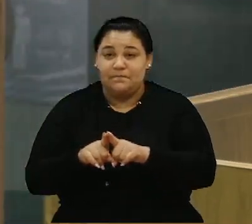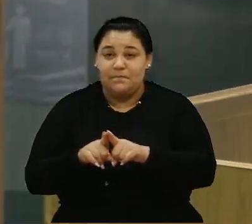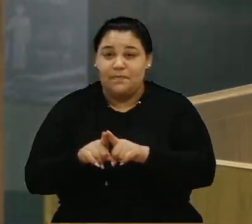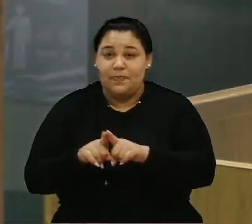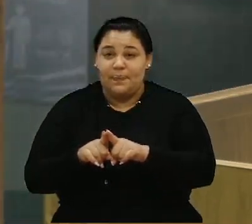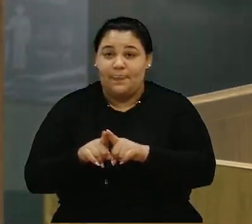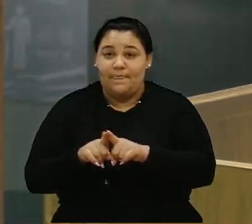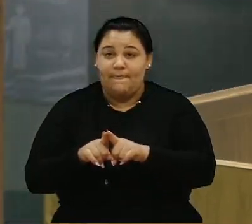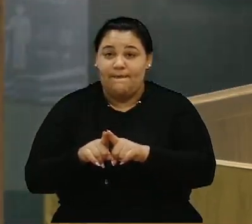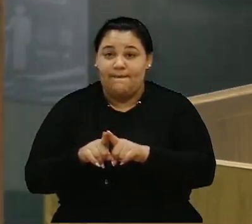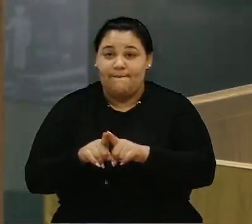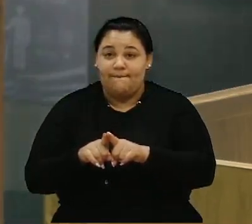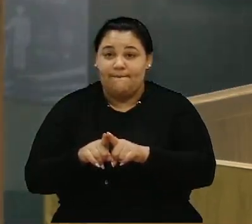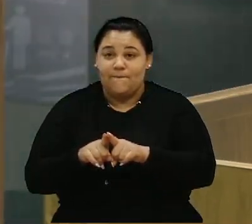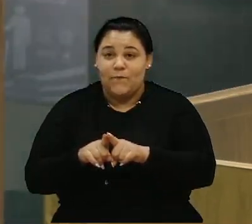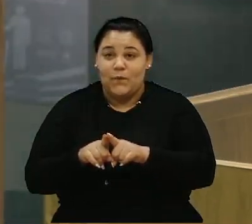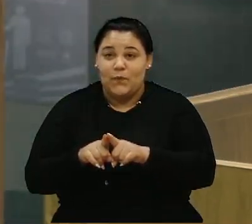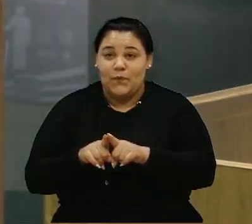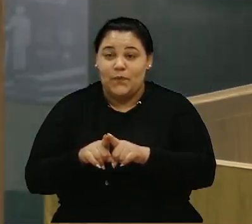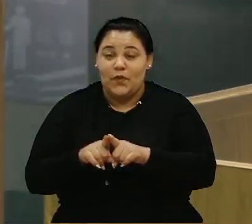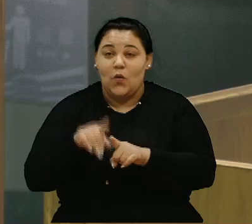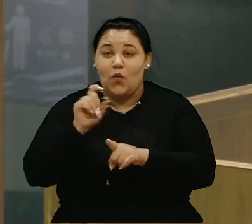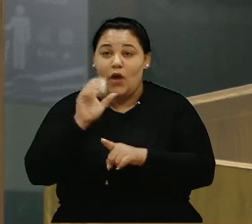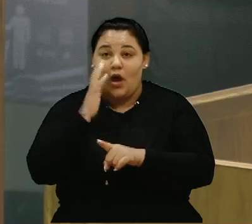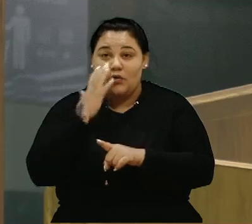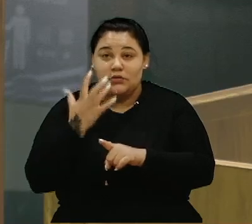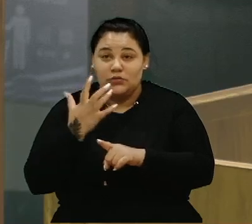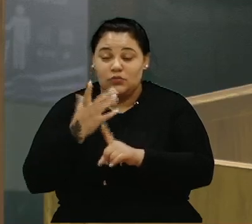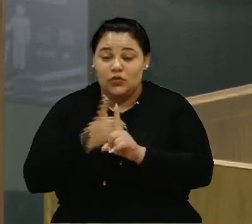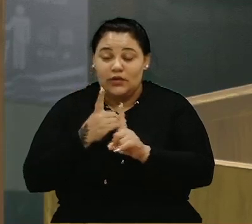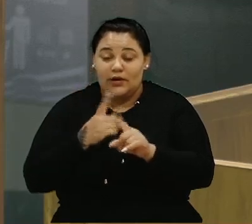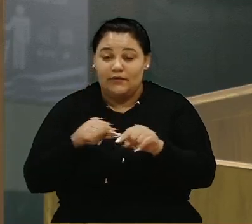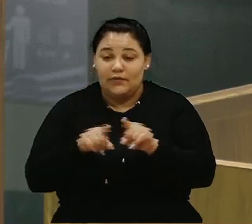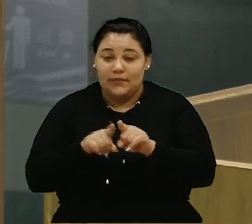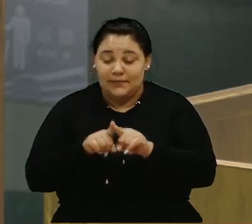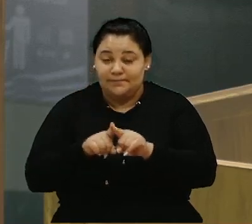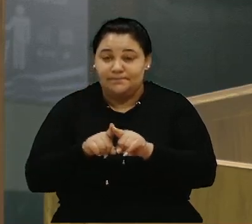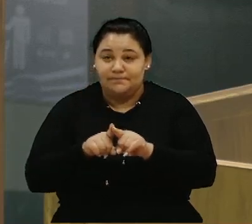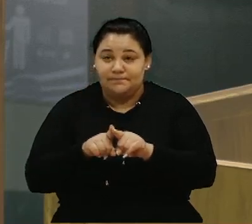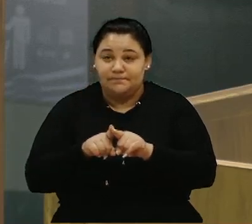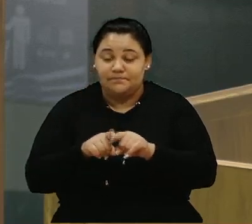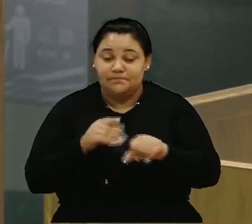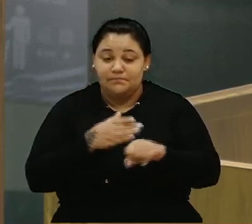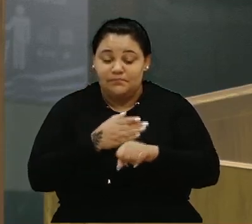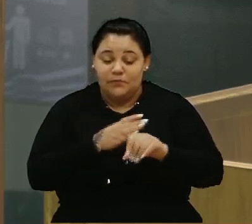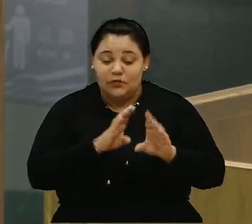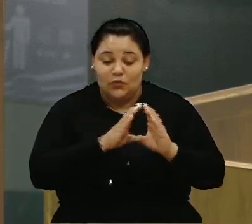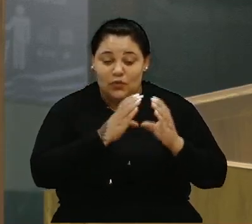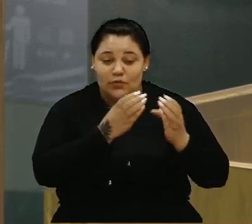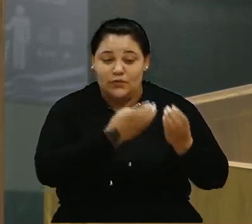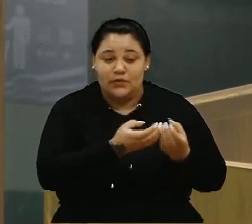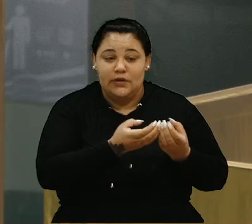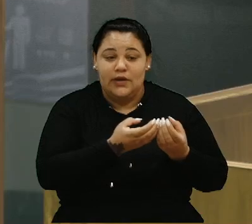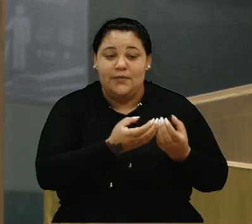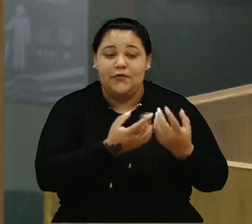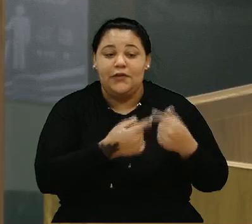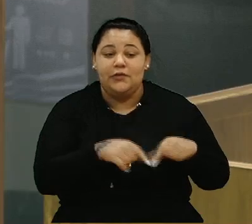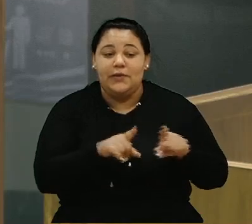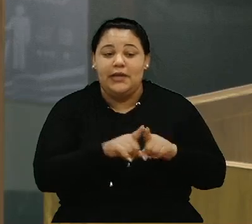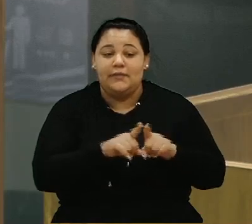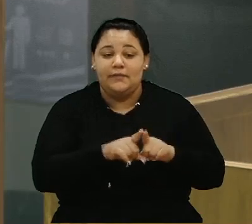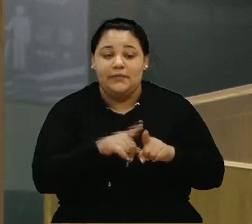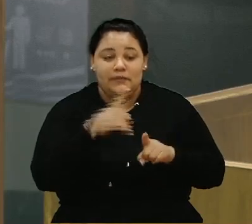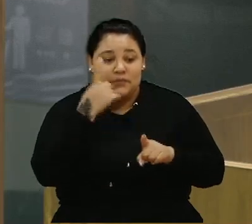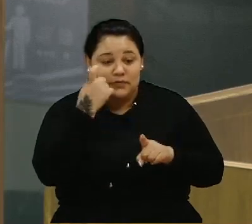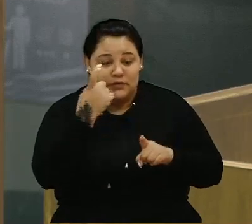postura defensiva que estava se encontrando, prisioneiro de um Congresso conservador, defensor dos